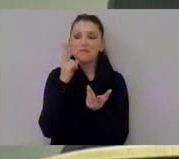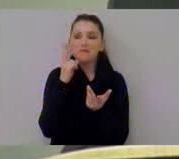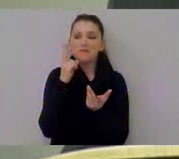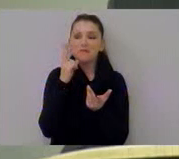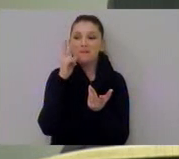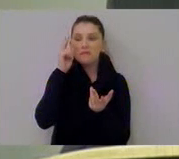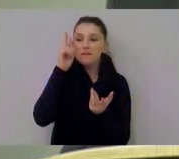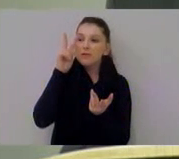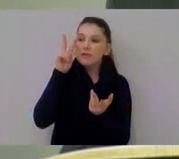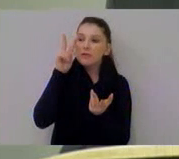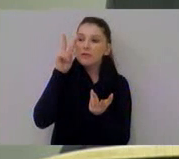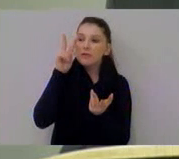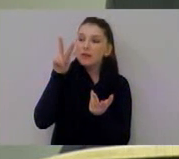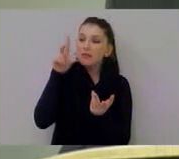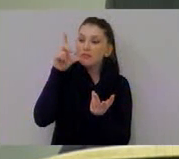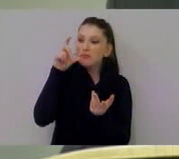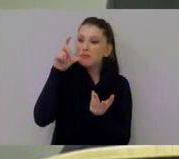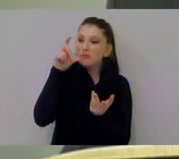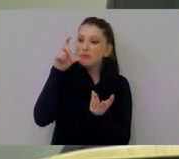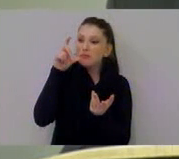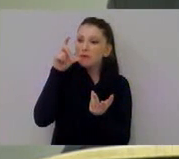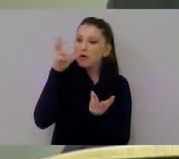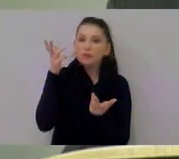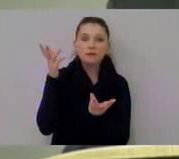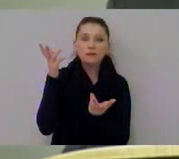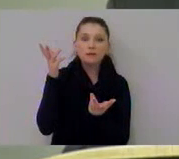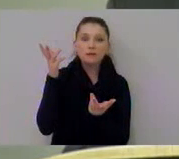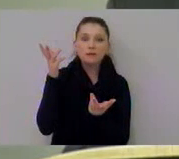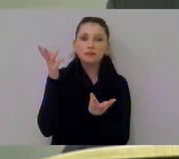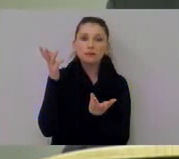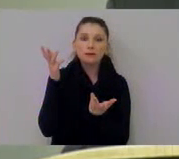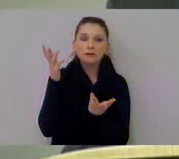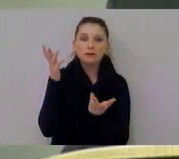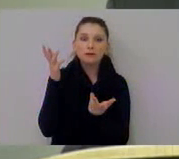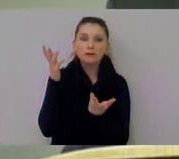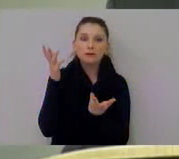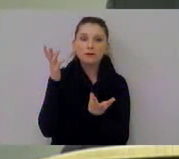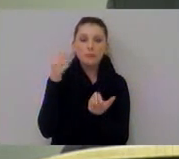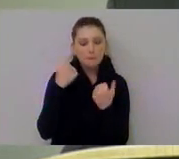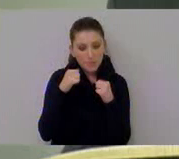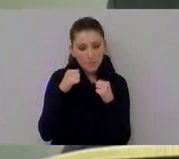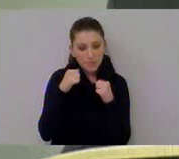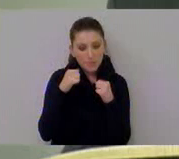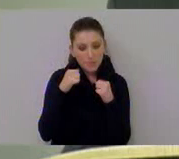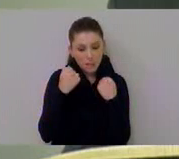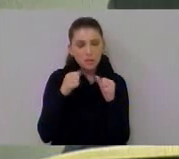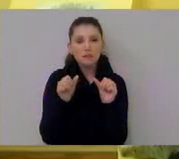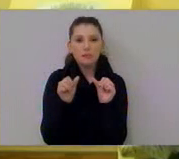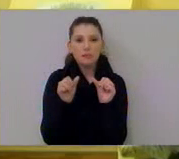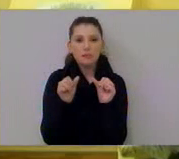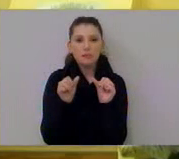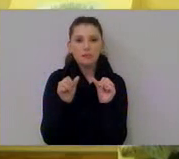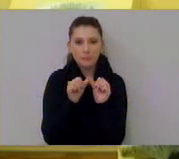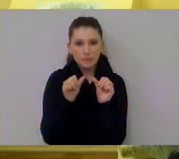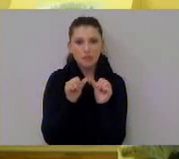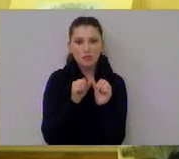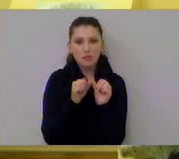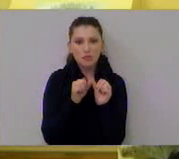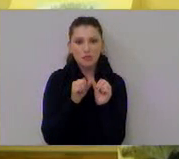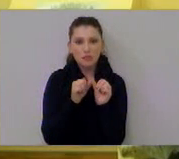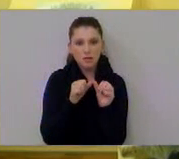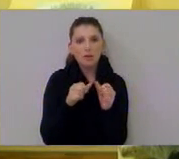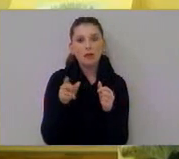lamentáveis, mas o governo municipal precisa ter uma atitude